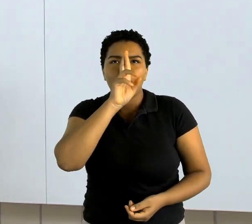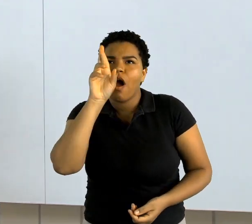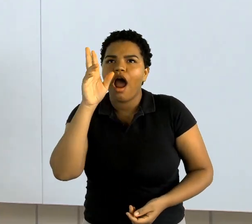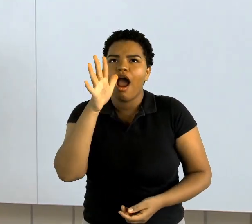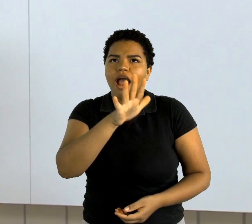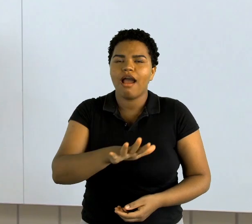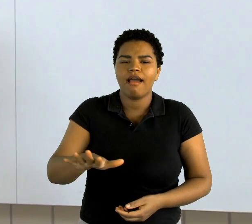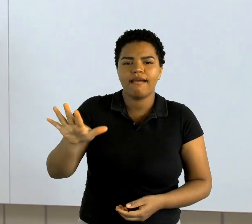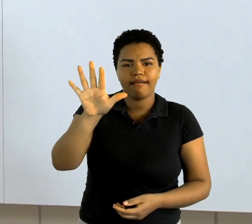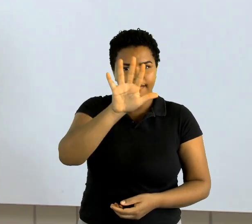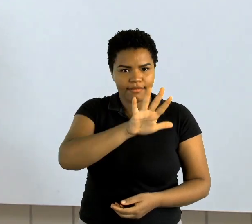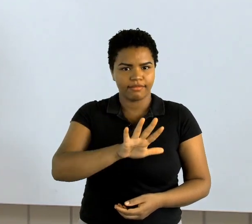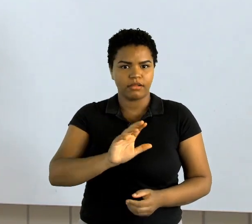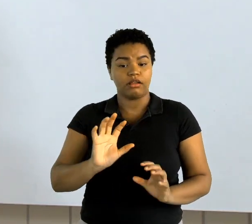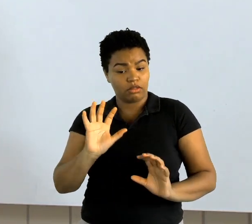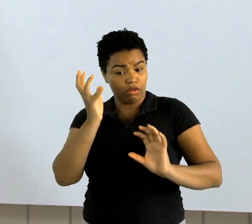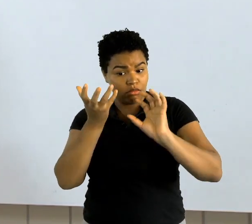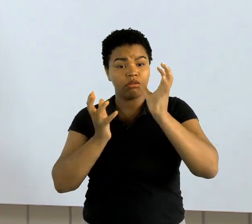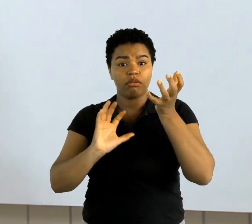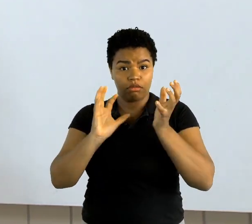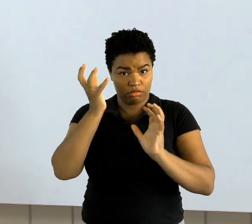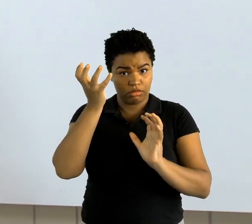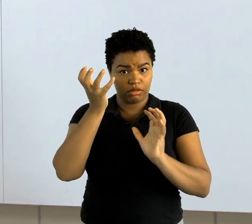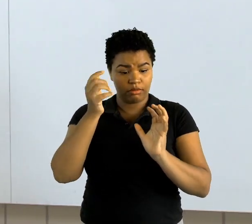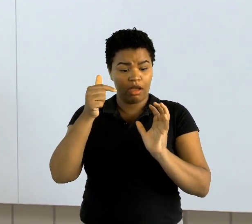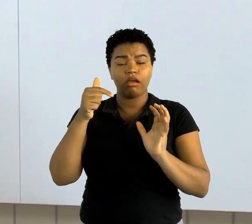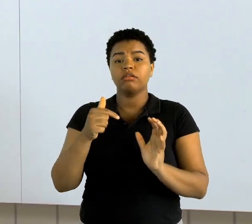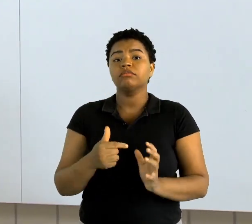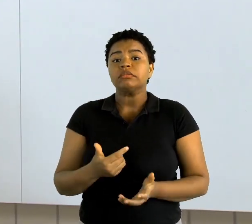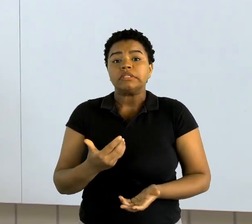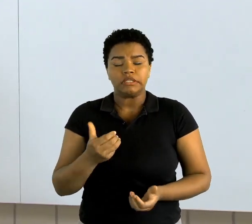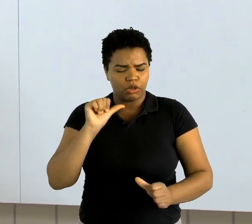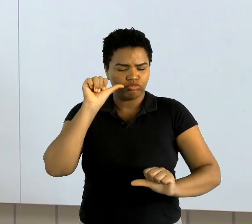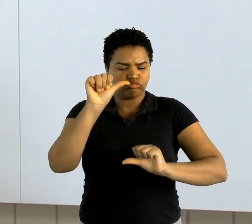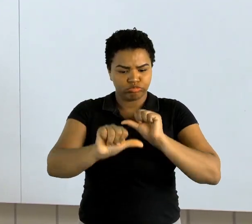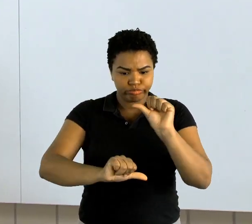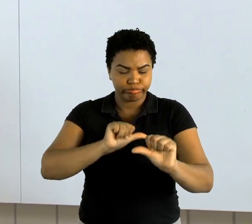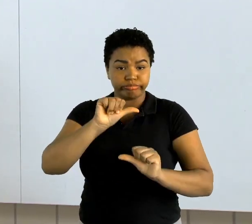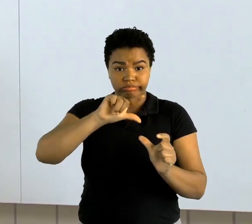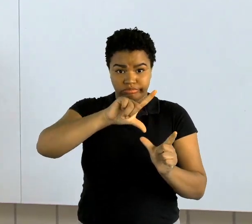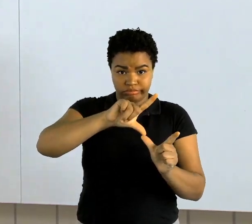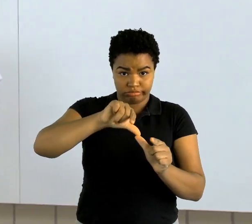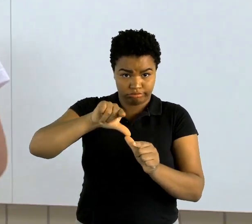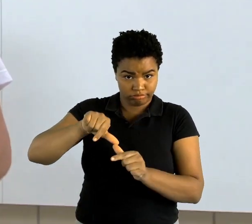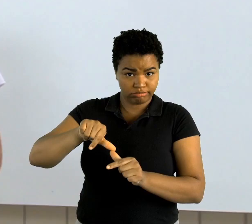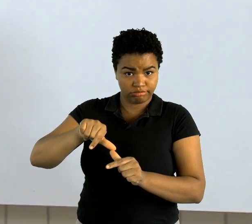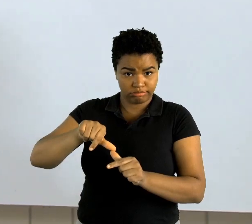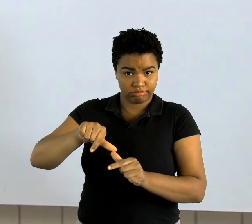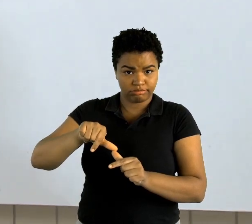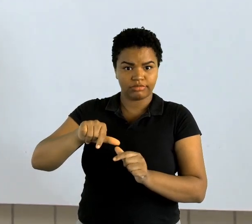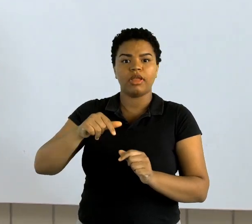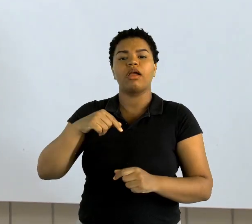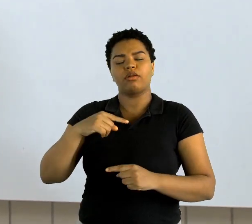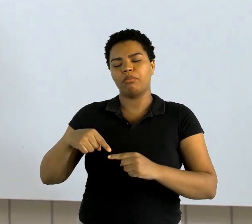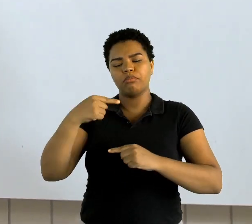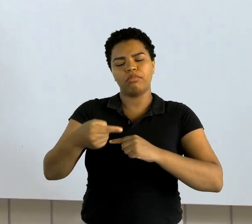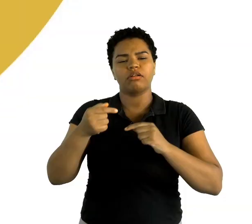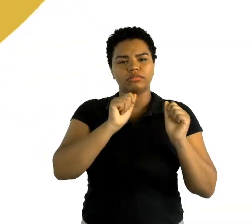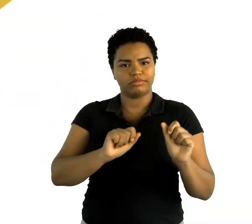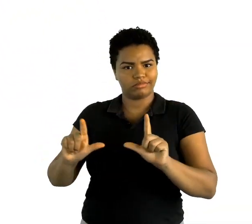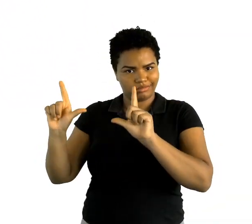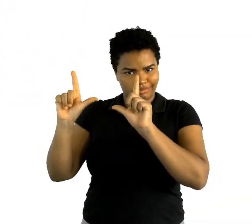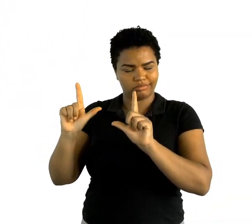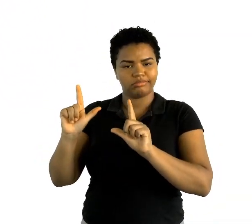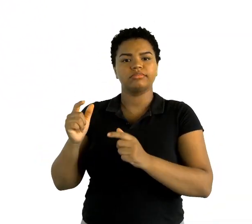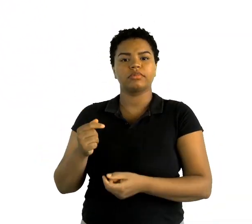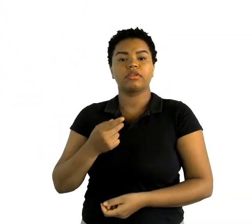aí entra o clima. Então, há uma interação na geografia. Vamos para o próximo slide? No próximo slide,